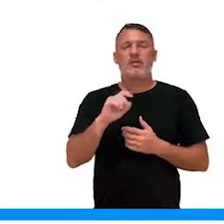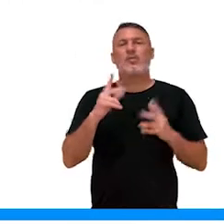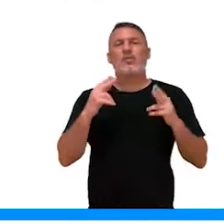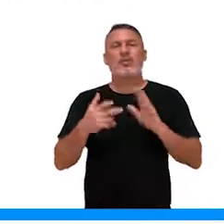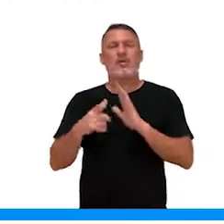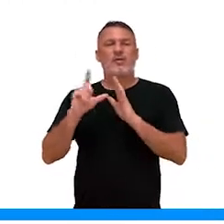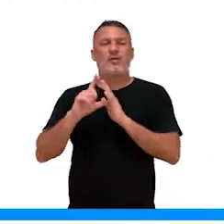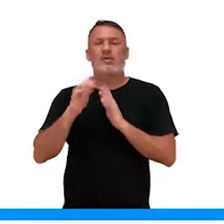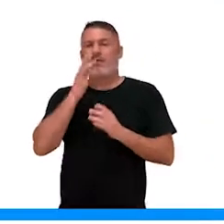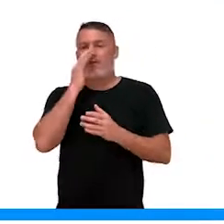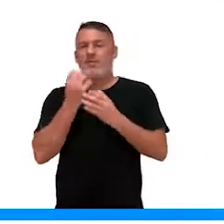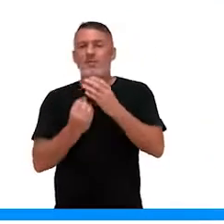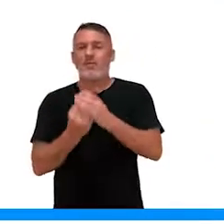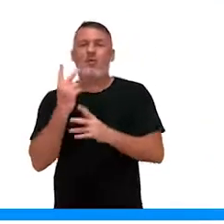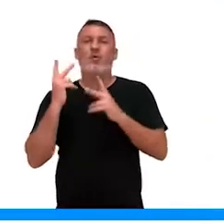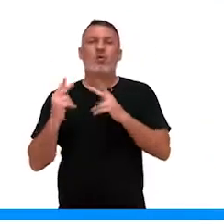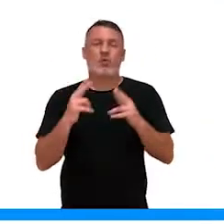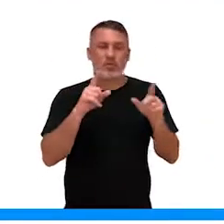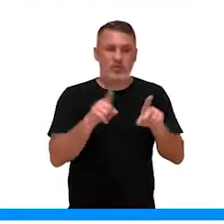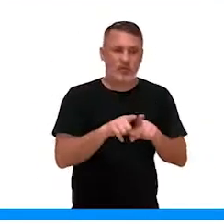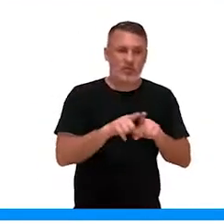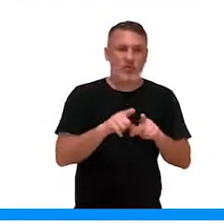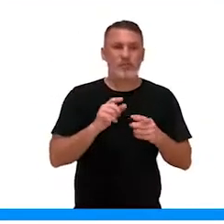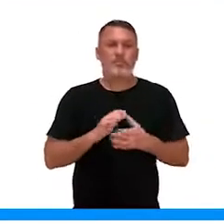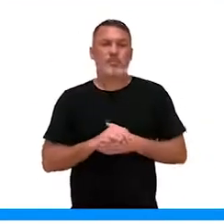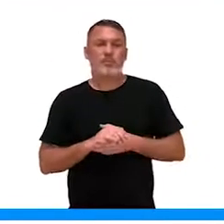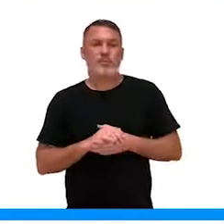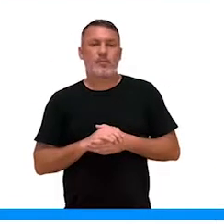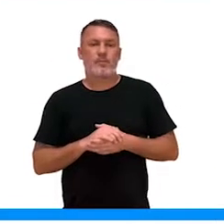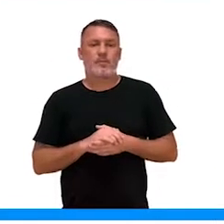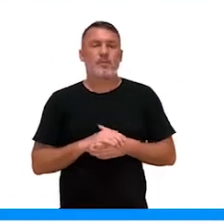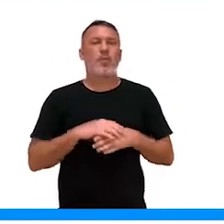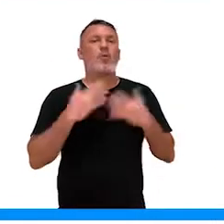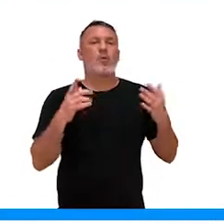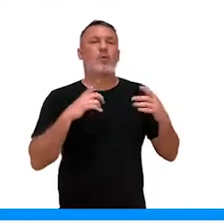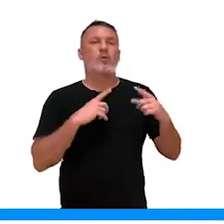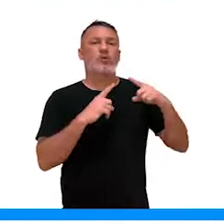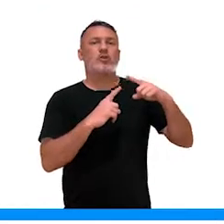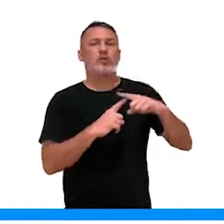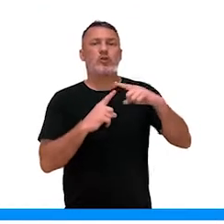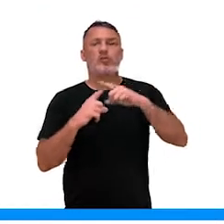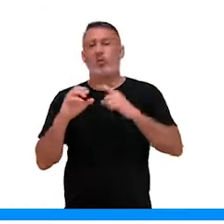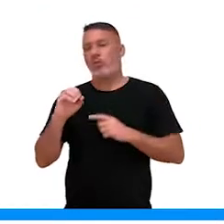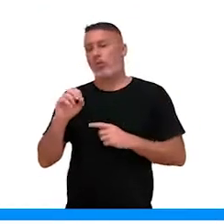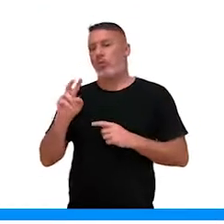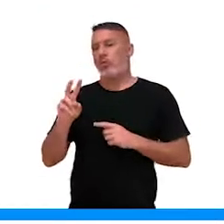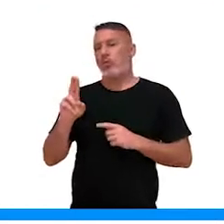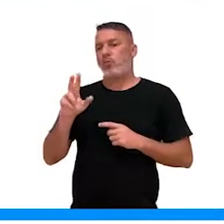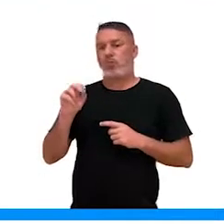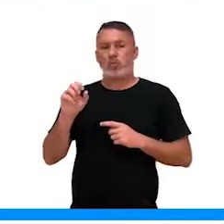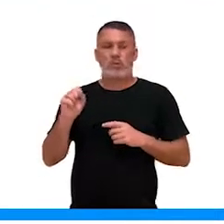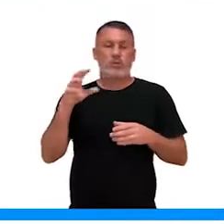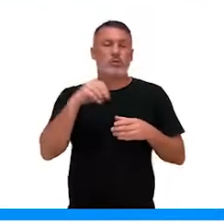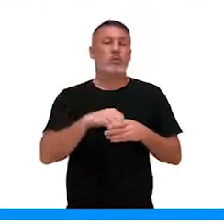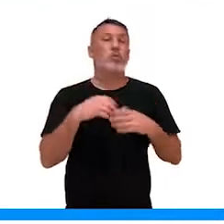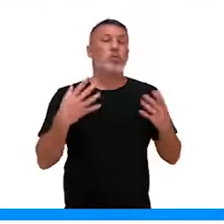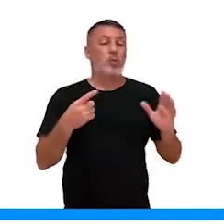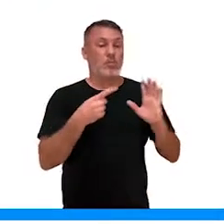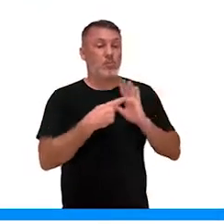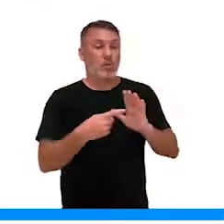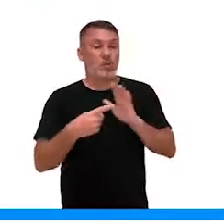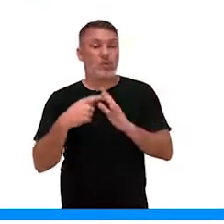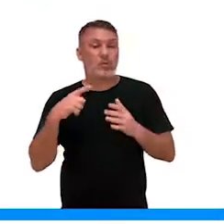os órgãos, igual a gente viu que lá nas plantas também acontecia. E quais são os óvulos que a gente